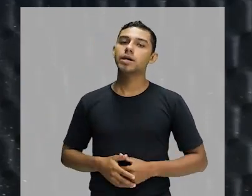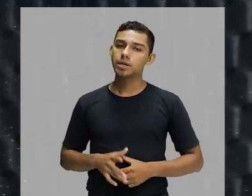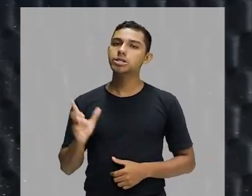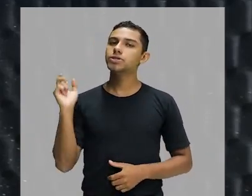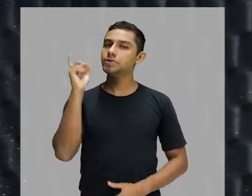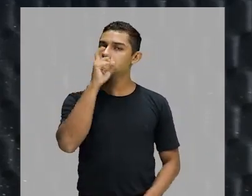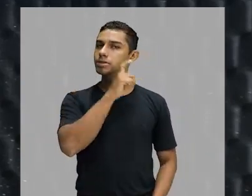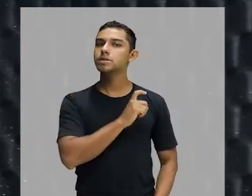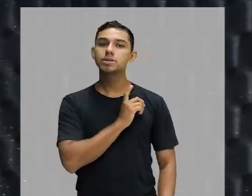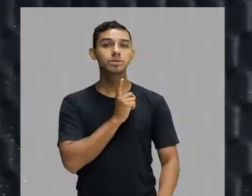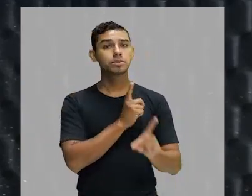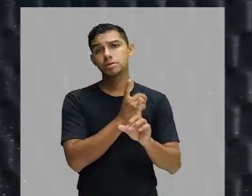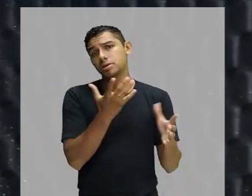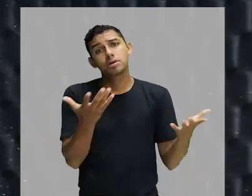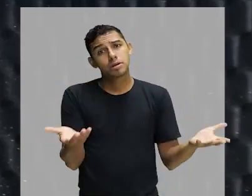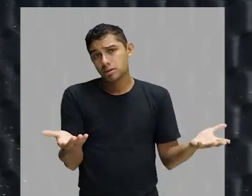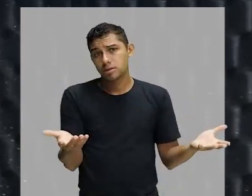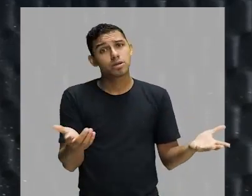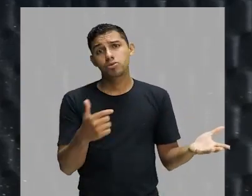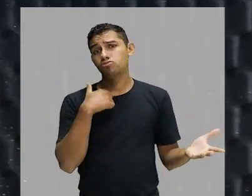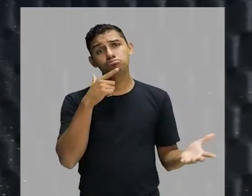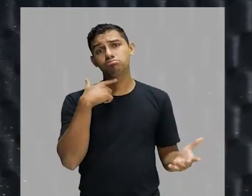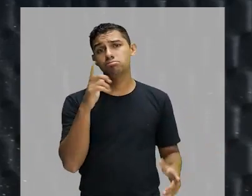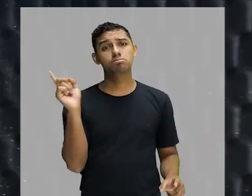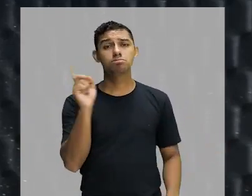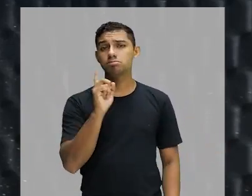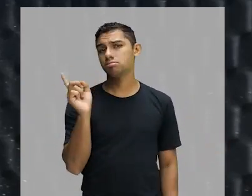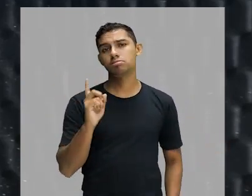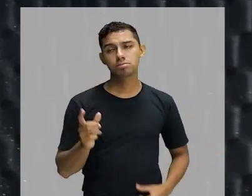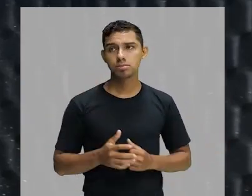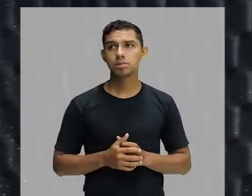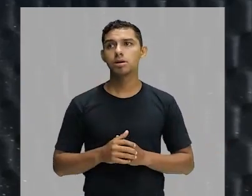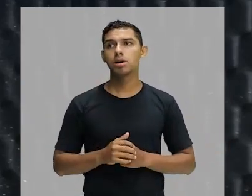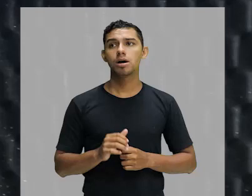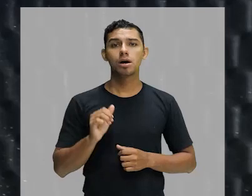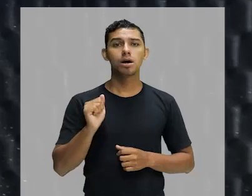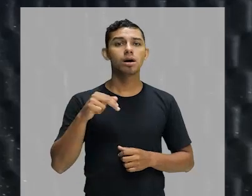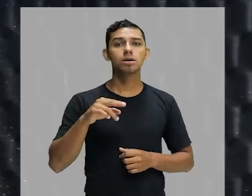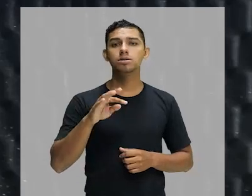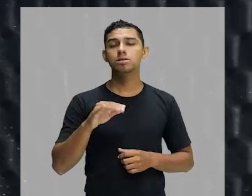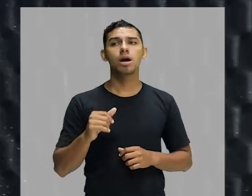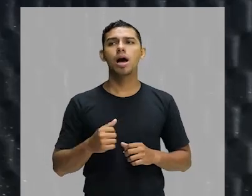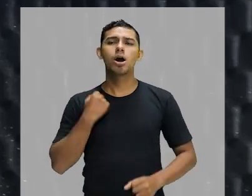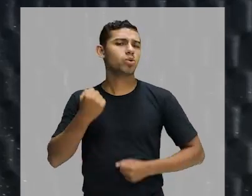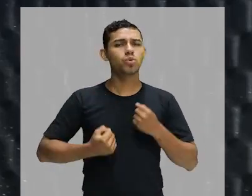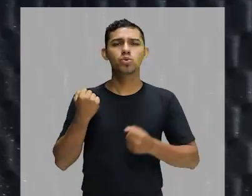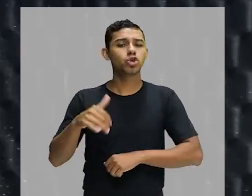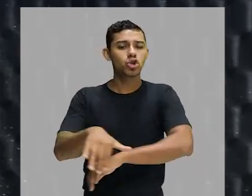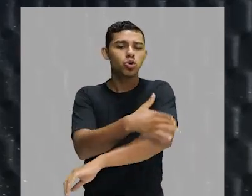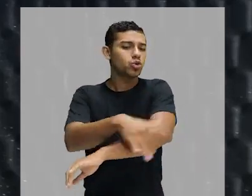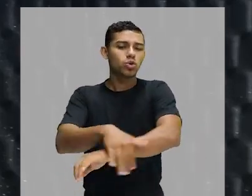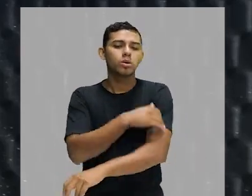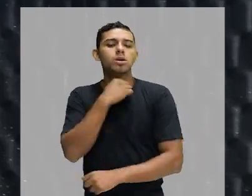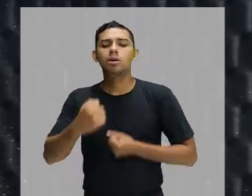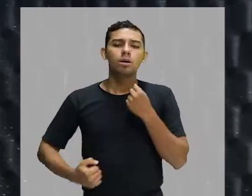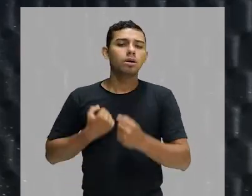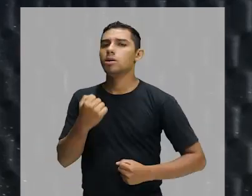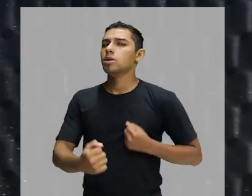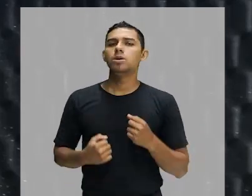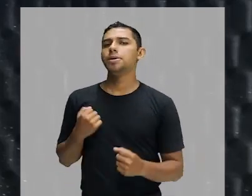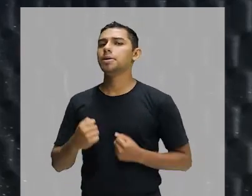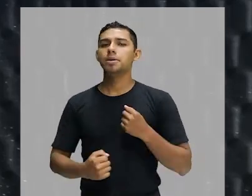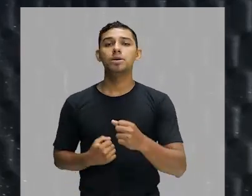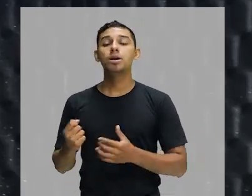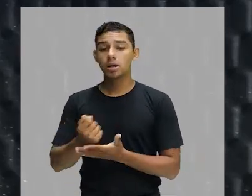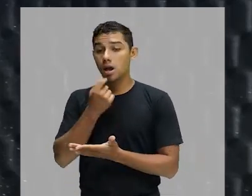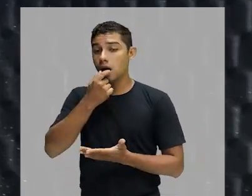será flagrado no exame antidoping, porque ele não vai passar por isso. Professor, ele é um corredor de rua, ele vai participar de uma maratona e ele fez